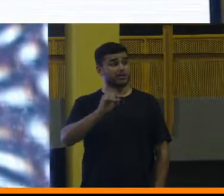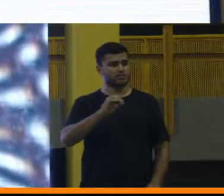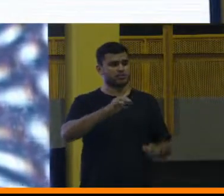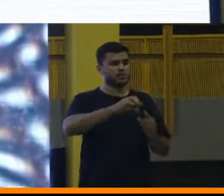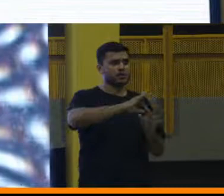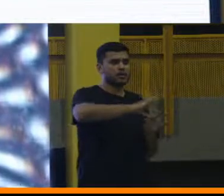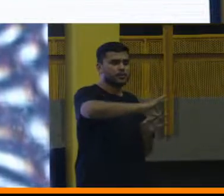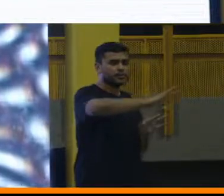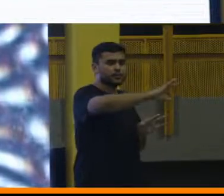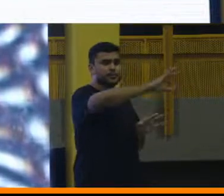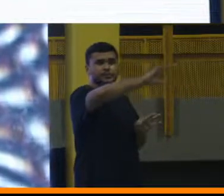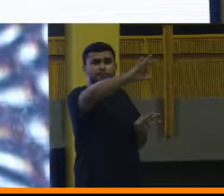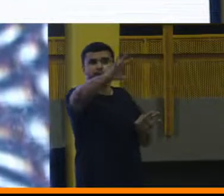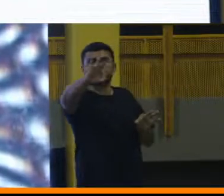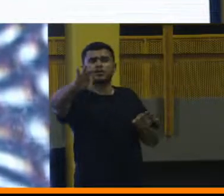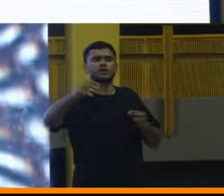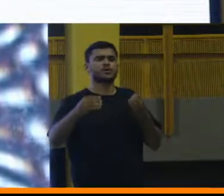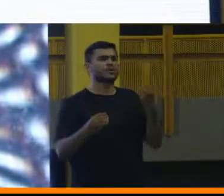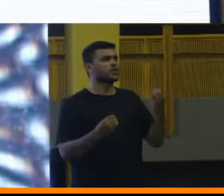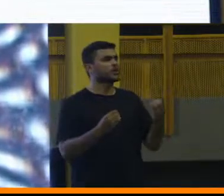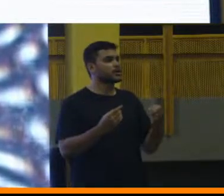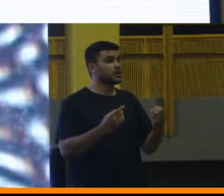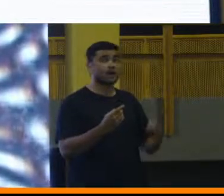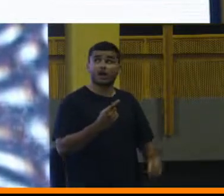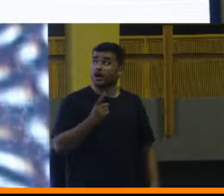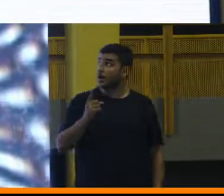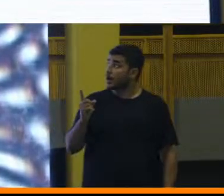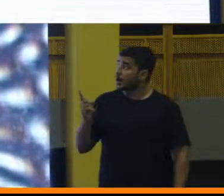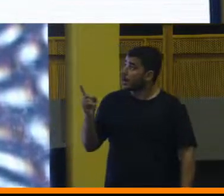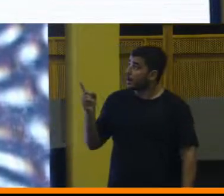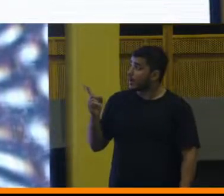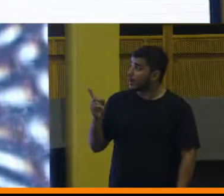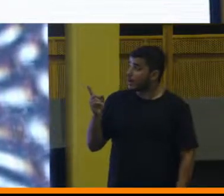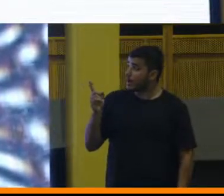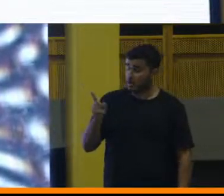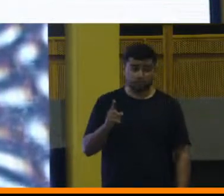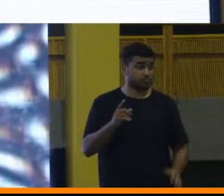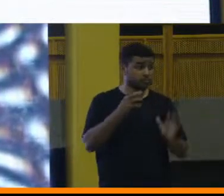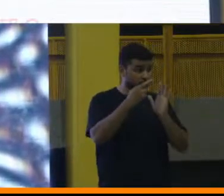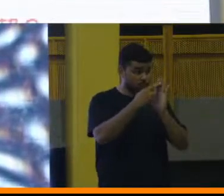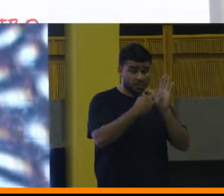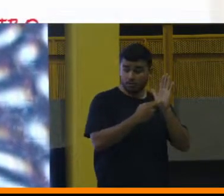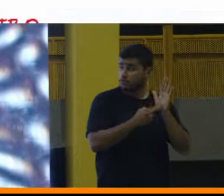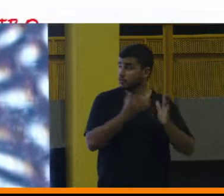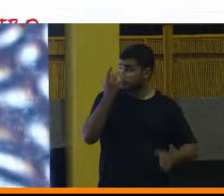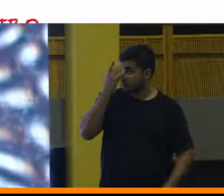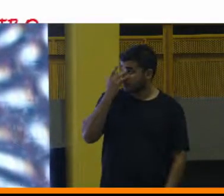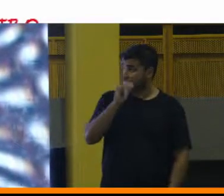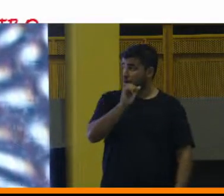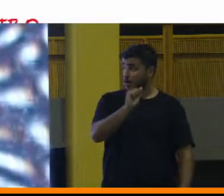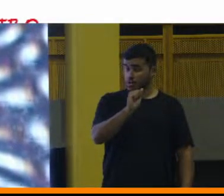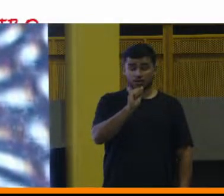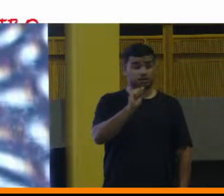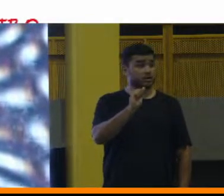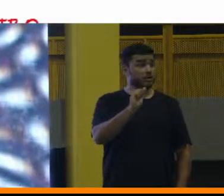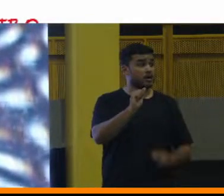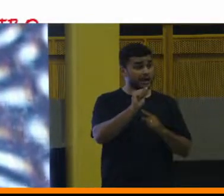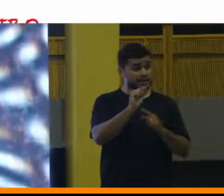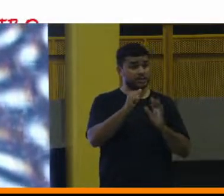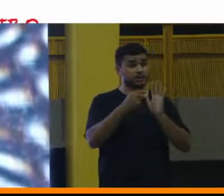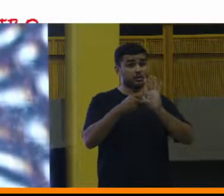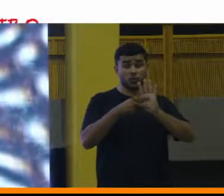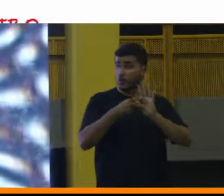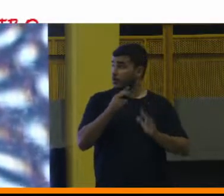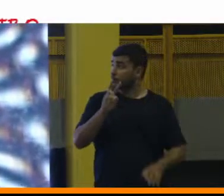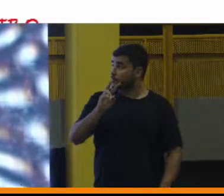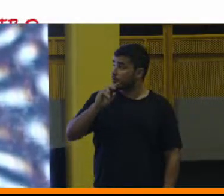Se verifica, então, que a aceleração para a gente fazer uma curva, chamada aceleração centrípeta,